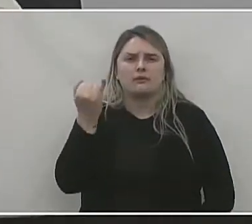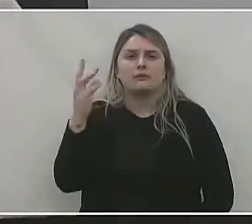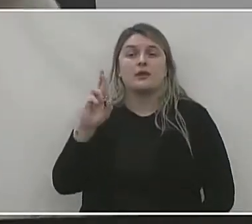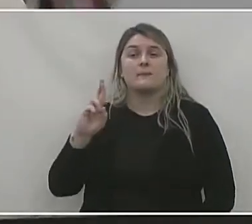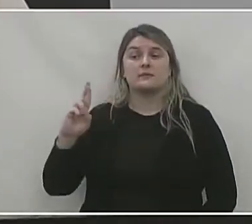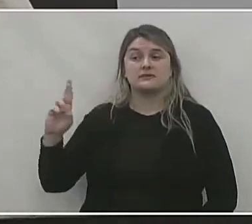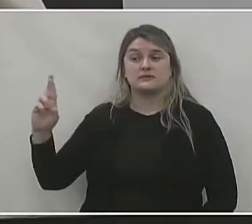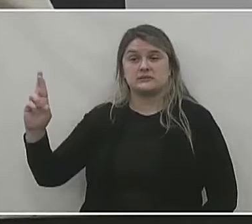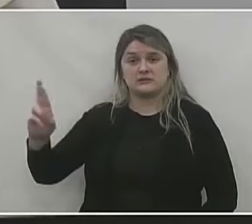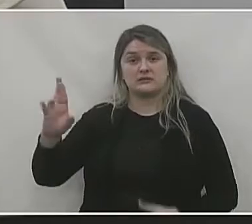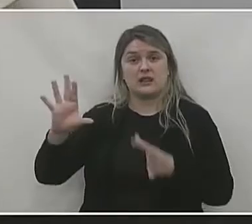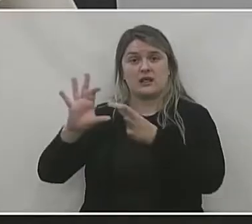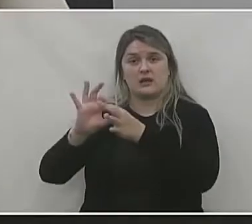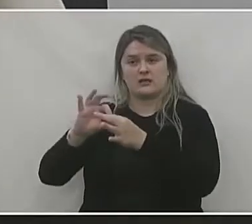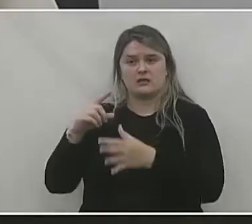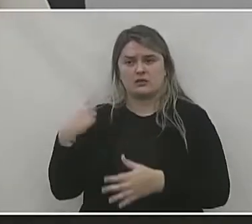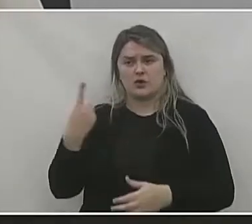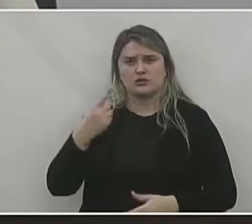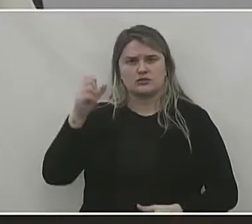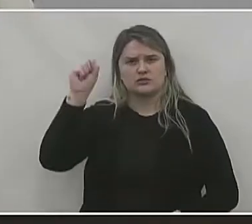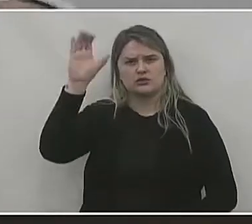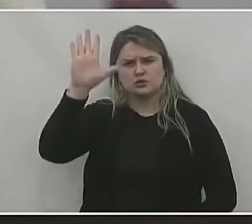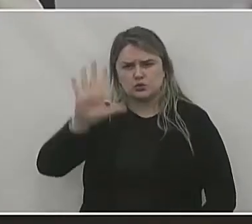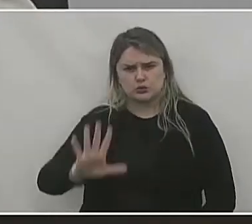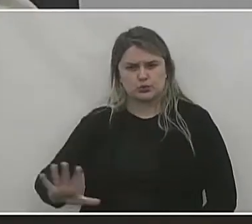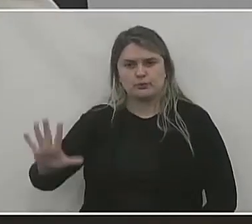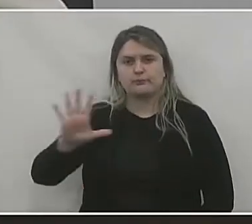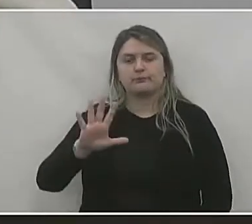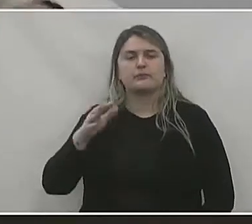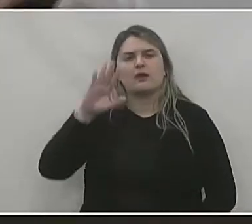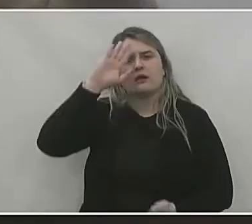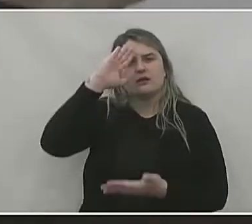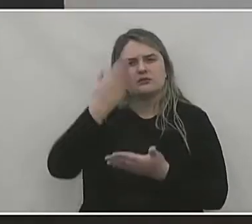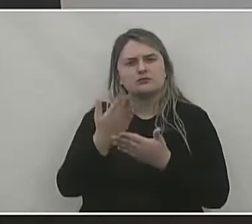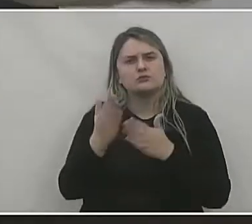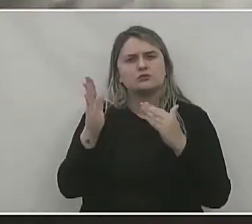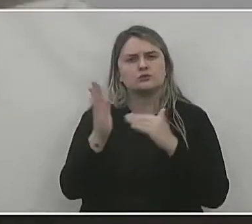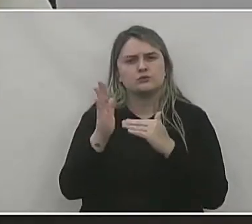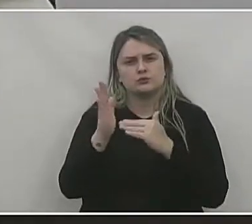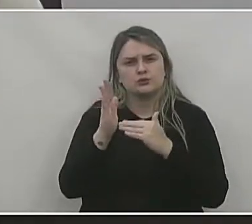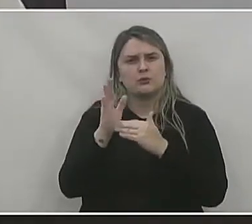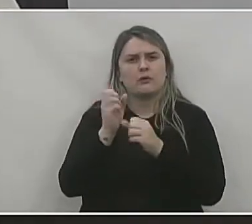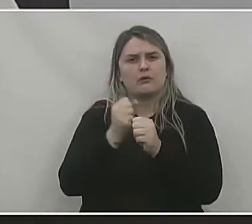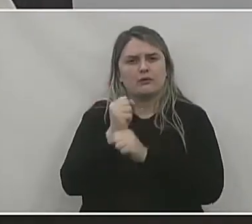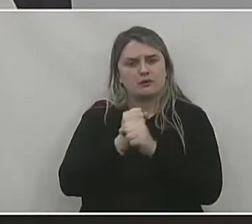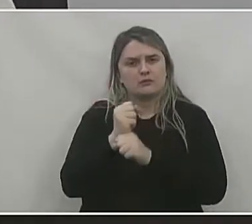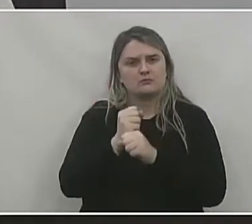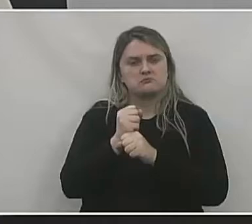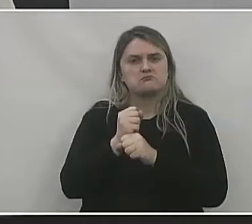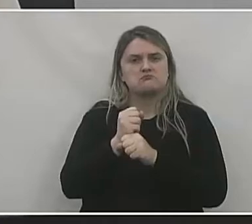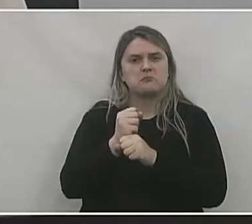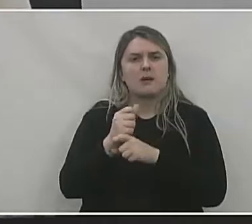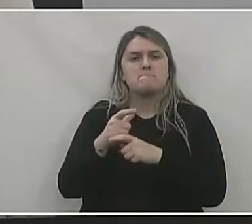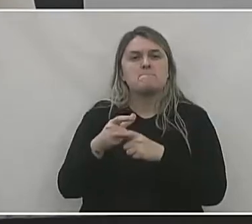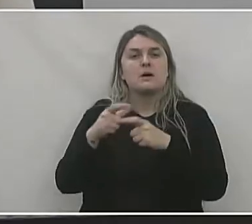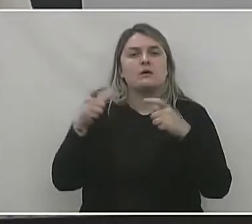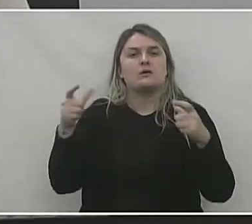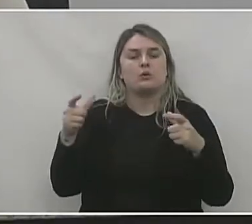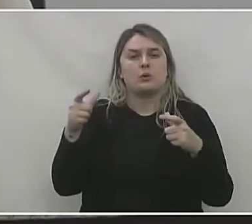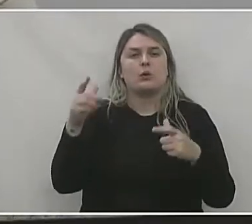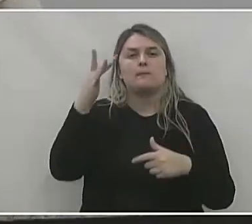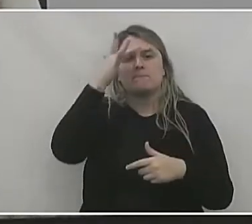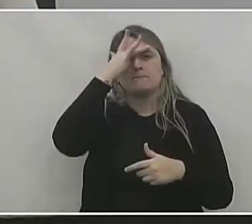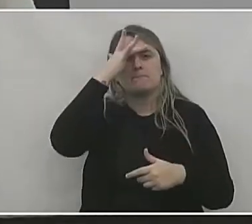representantes ligados da região, né? Eu acredito que dos últimos anos foi a maior